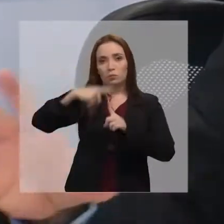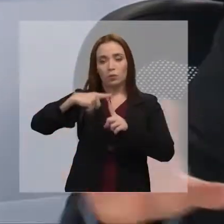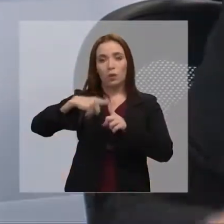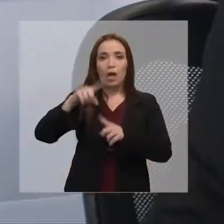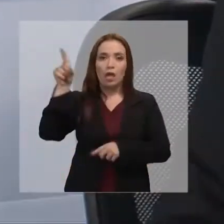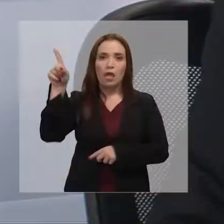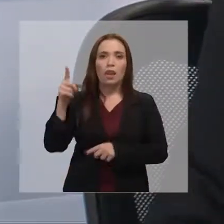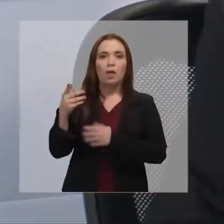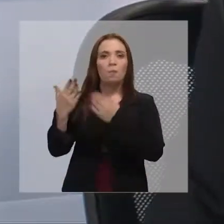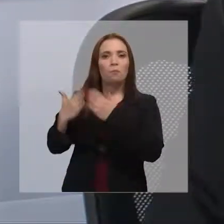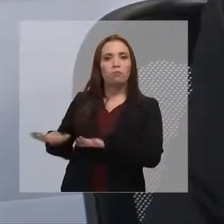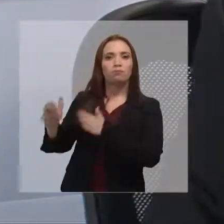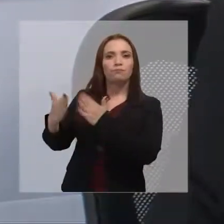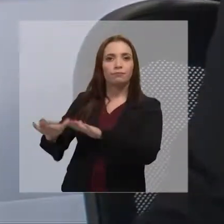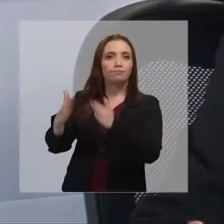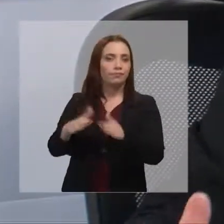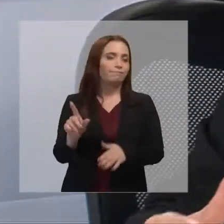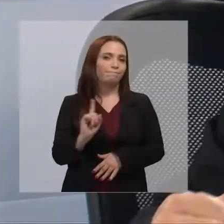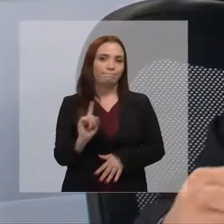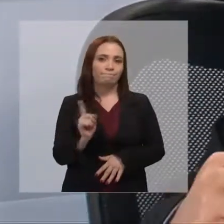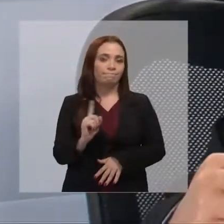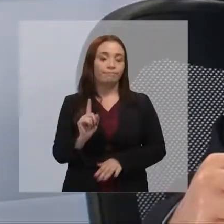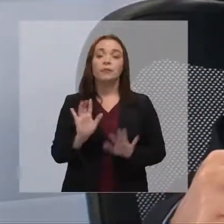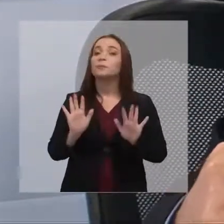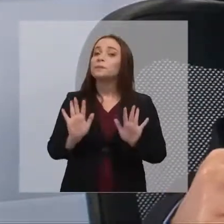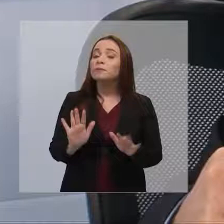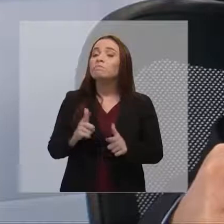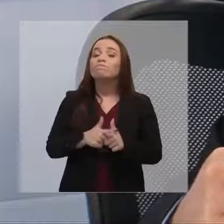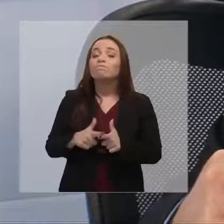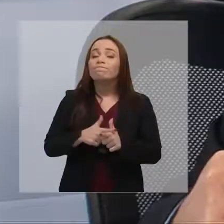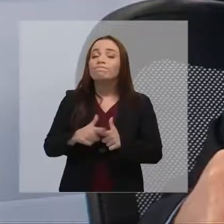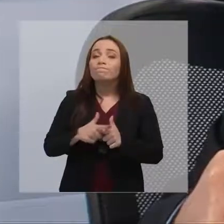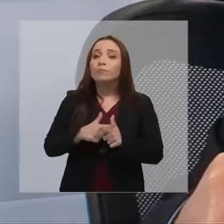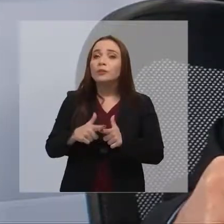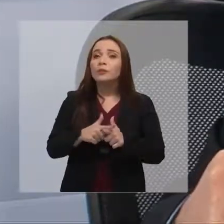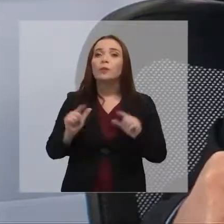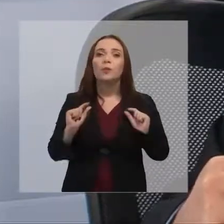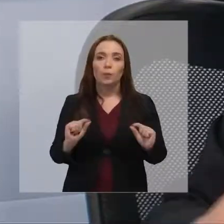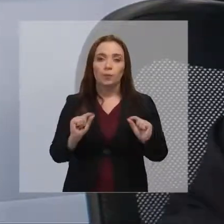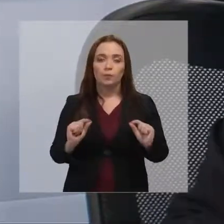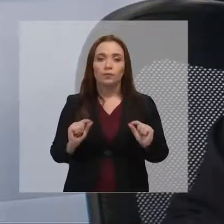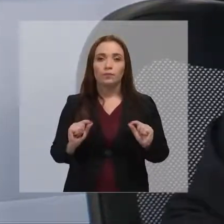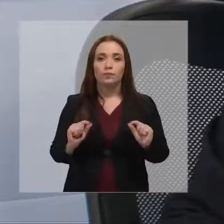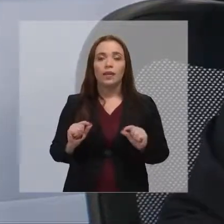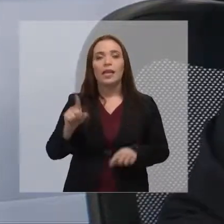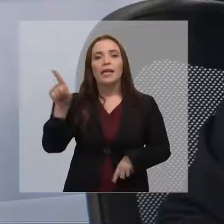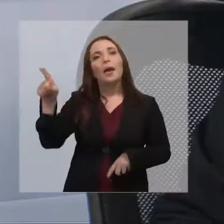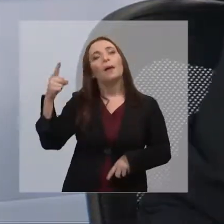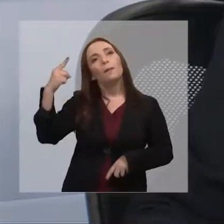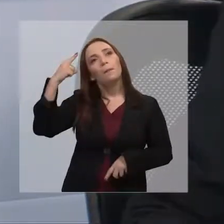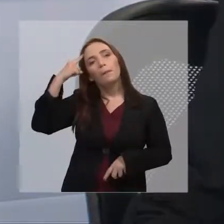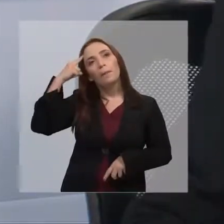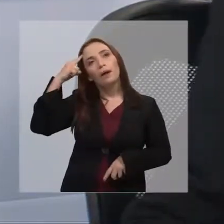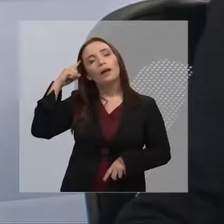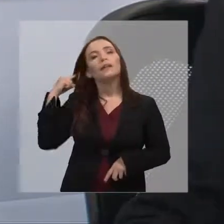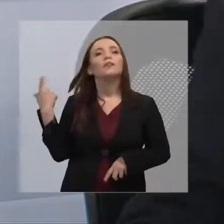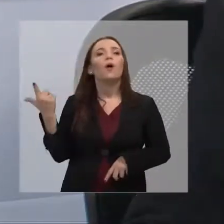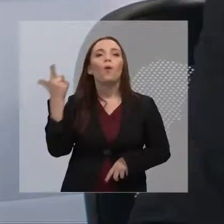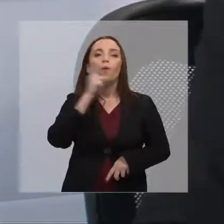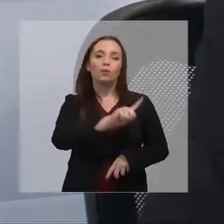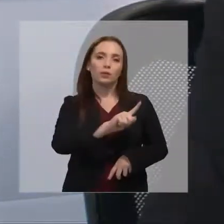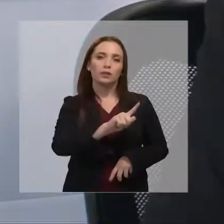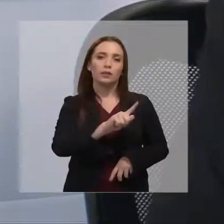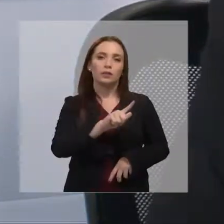Ele não está fazendo esse tipo de negociação. Agora, o problema é que ele estava preparado para enfrentar